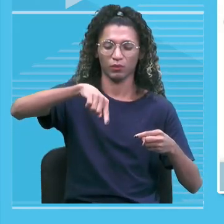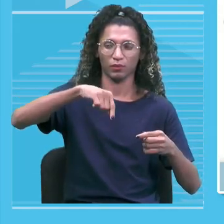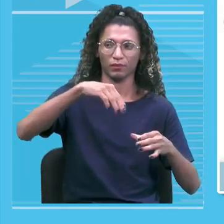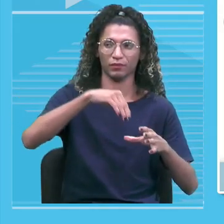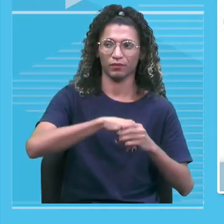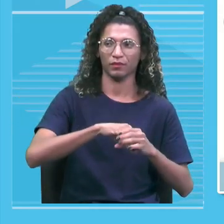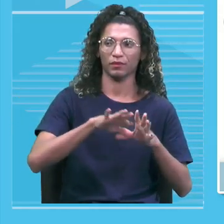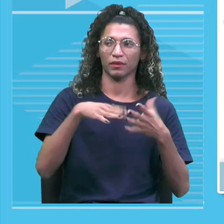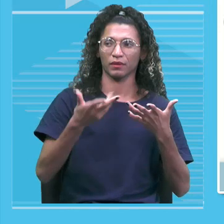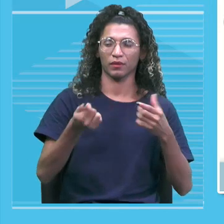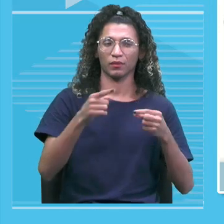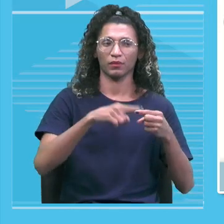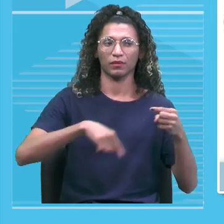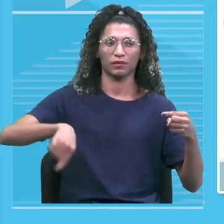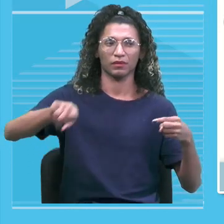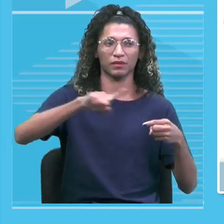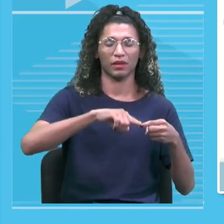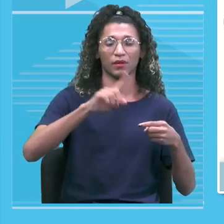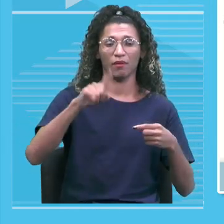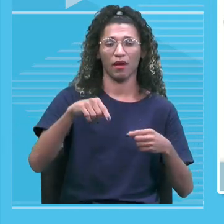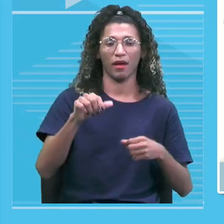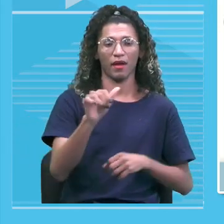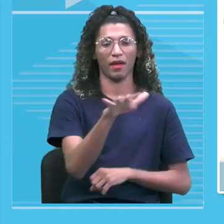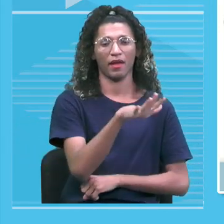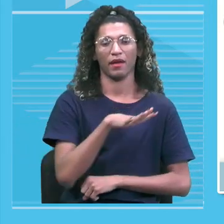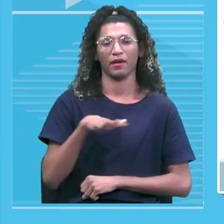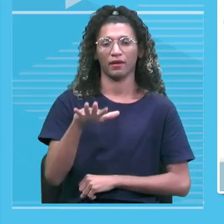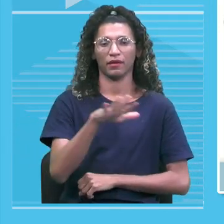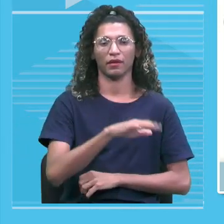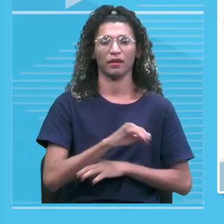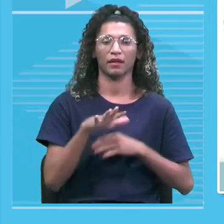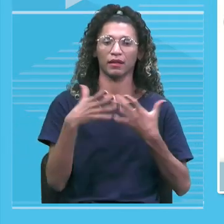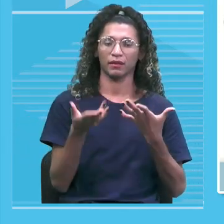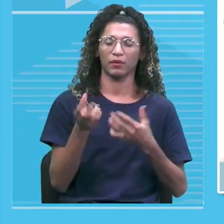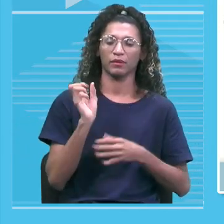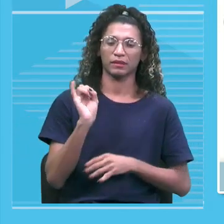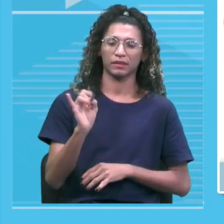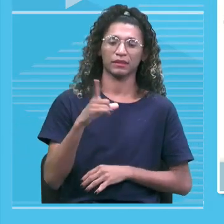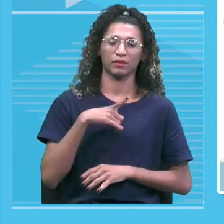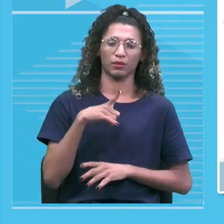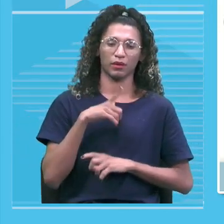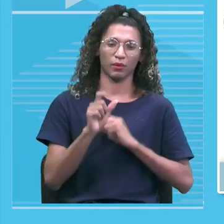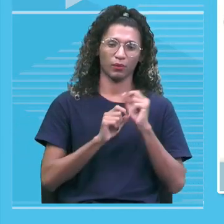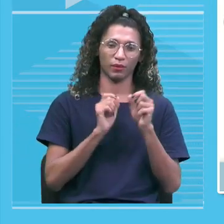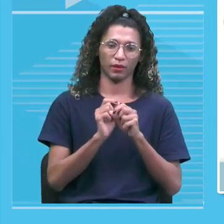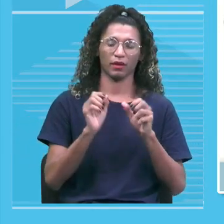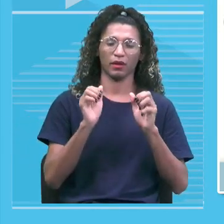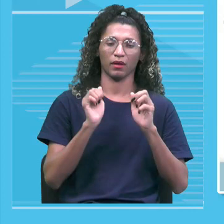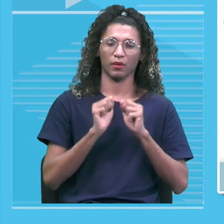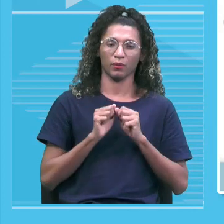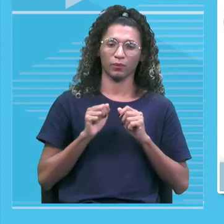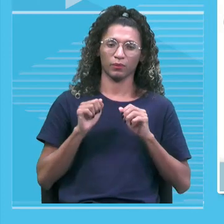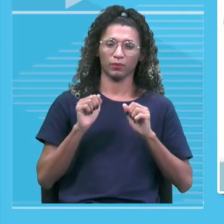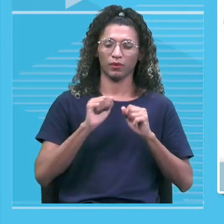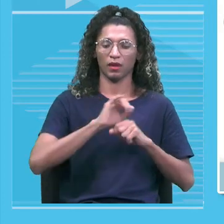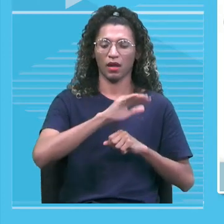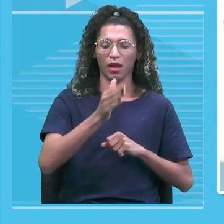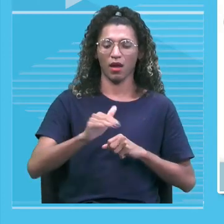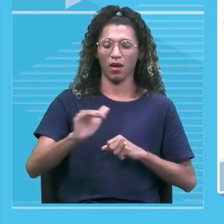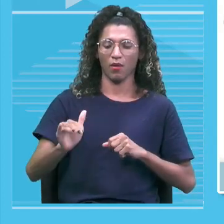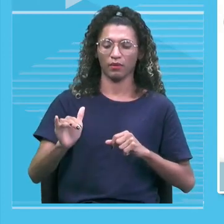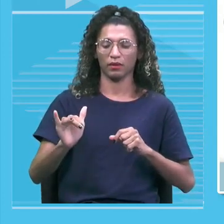círculos são áreas então se eu tenho a transmissão da onda